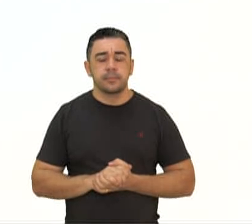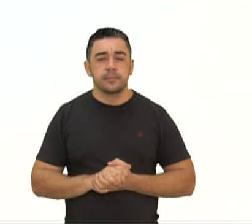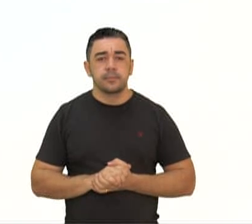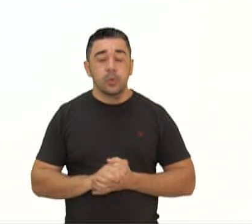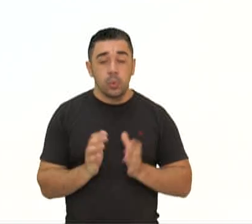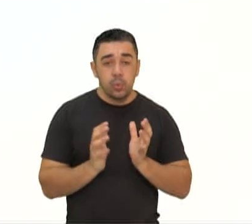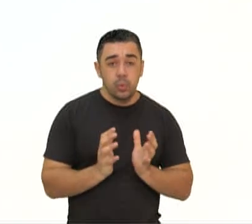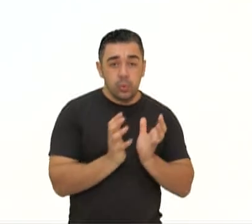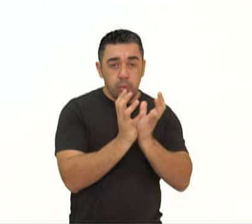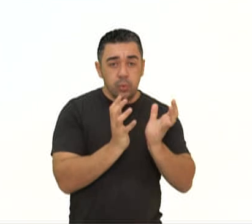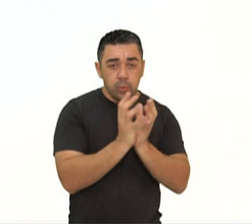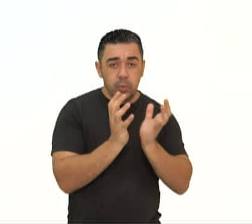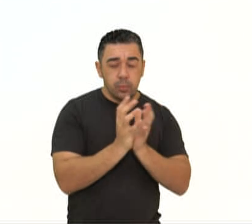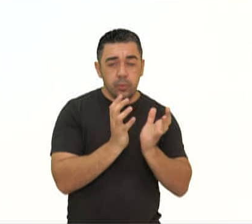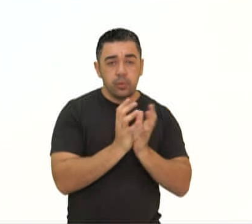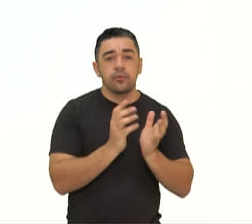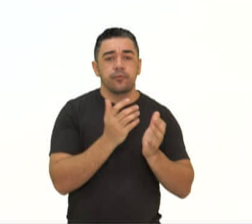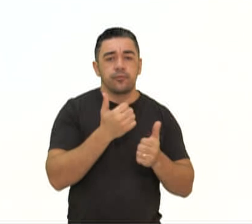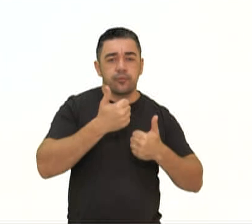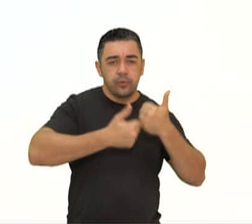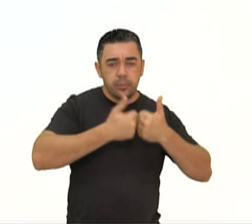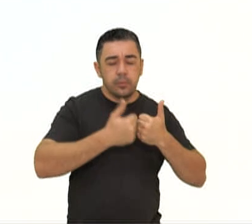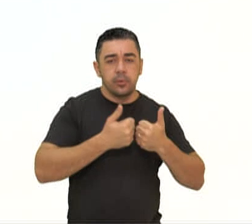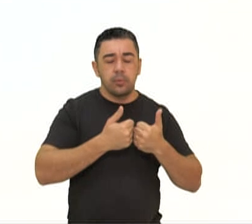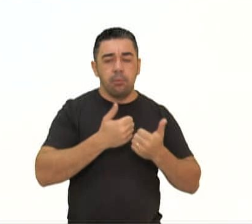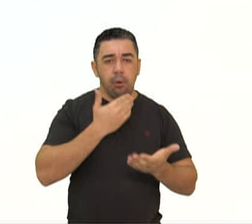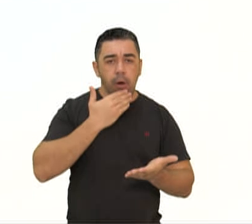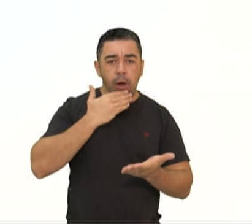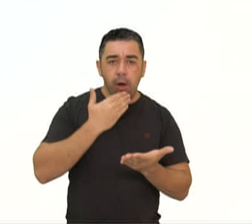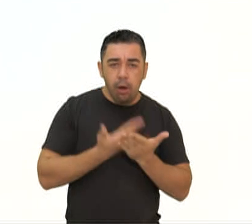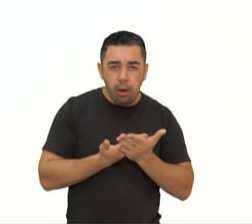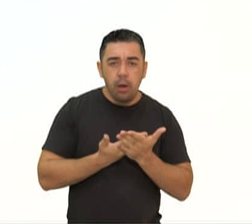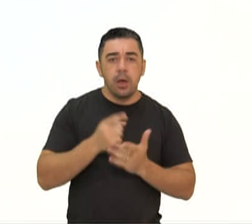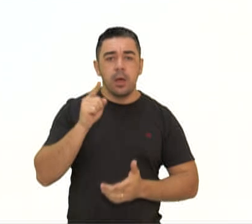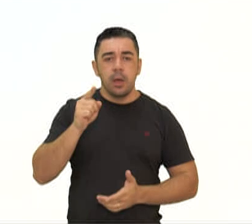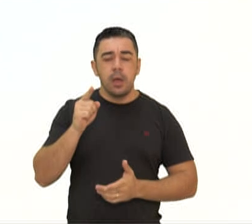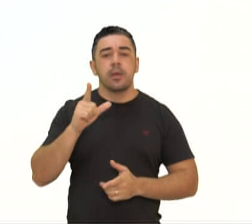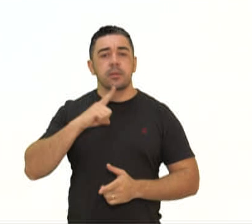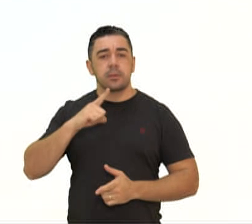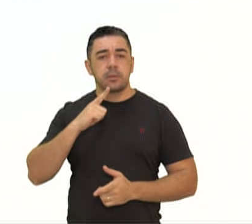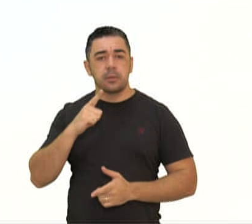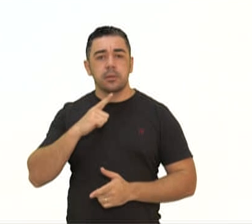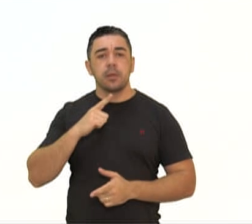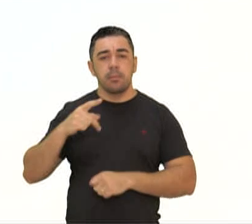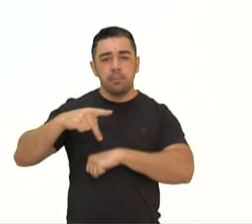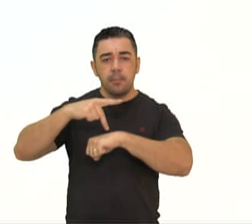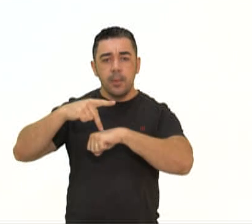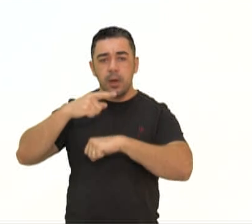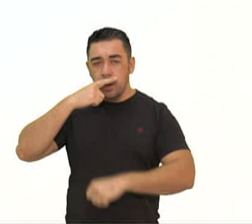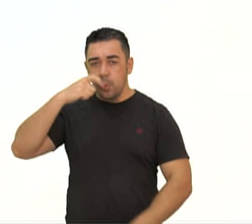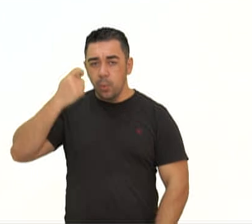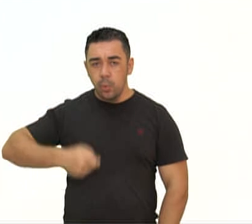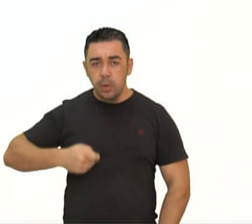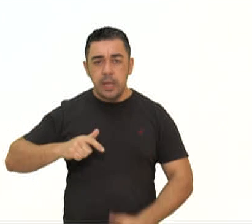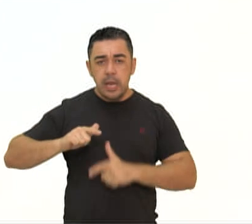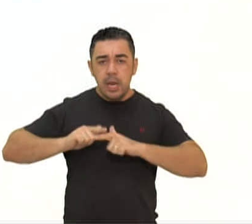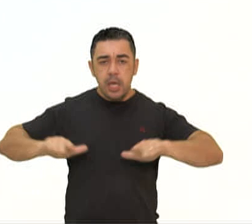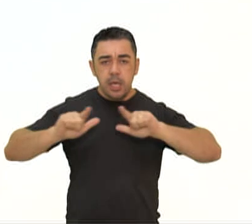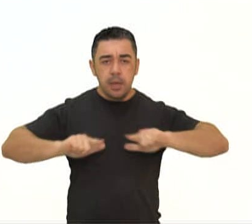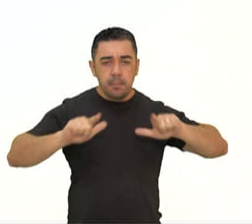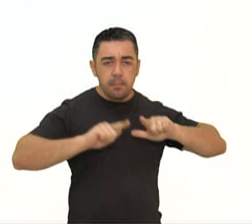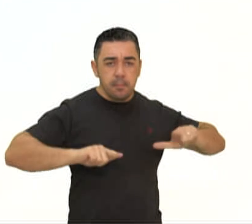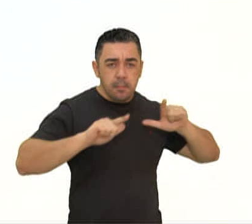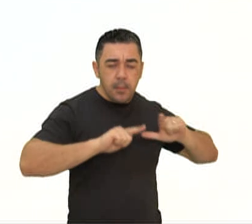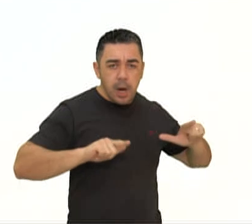Torcedores japoneses e senegaleses impressionam na Rússia ao limpar estádio após os jogos. Munidos de saco